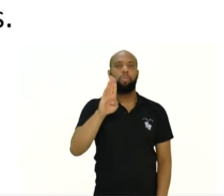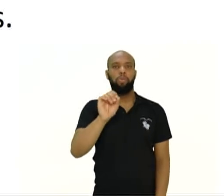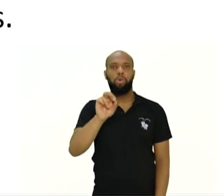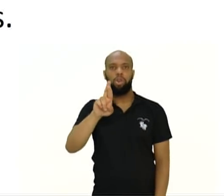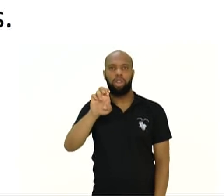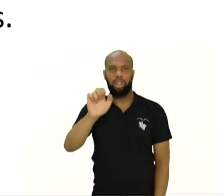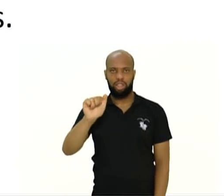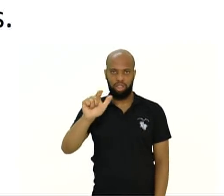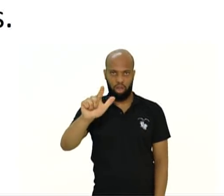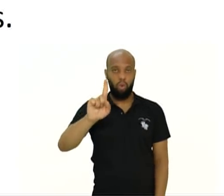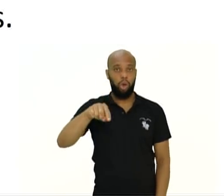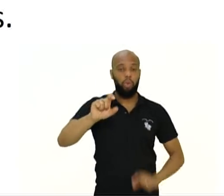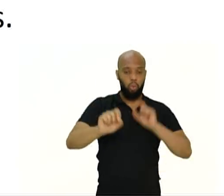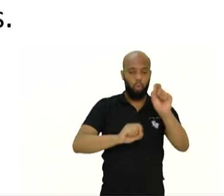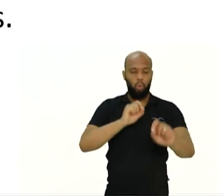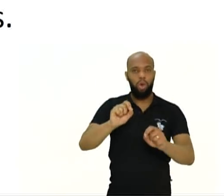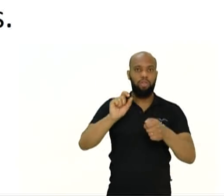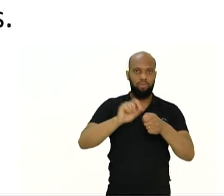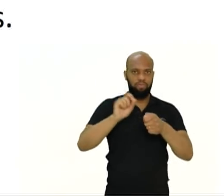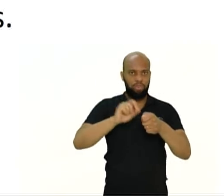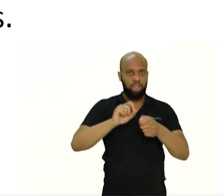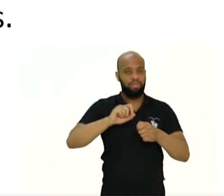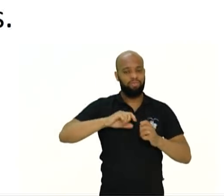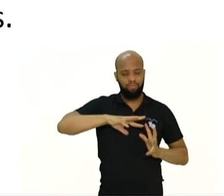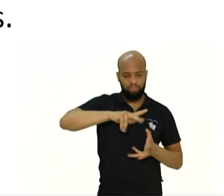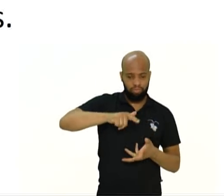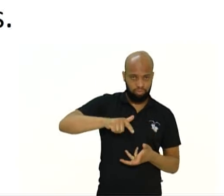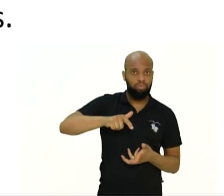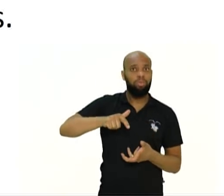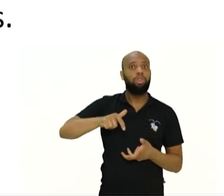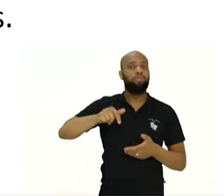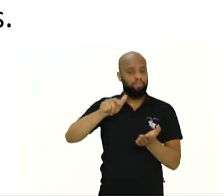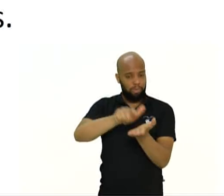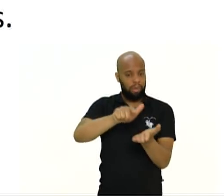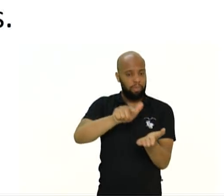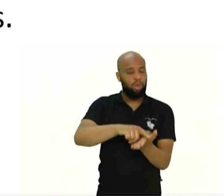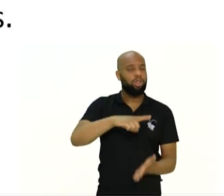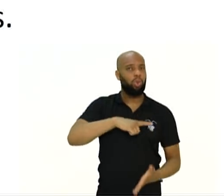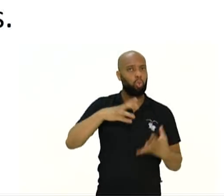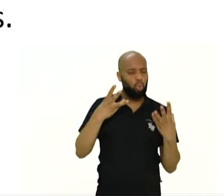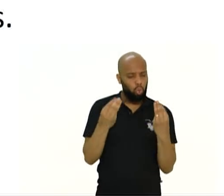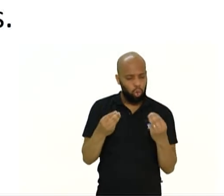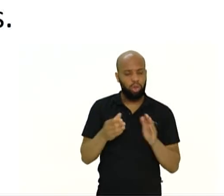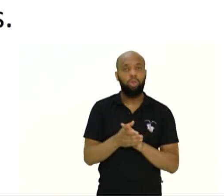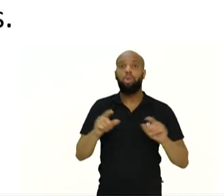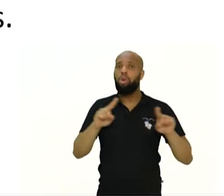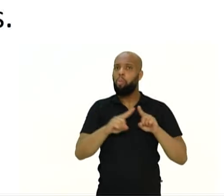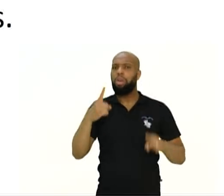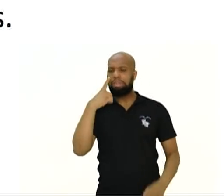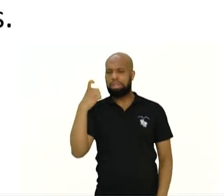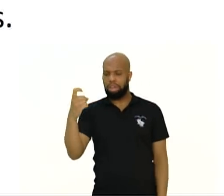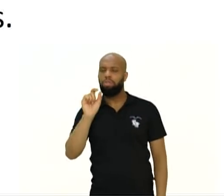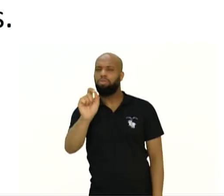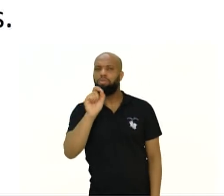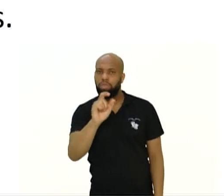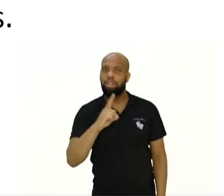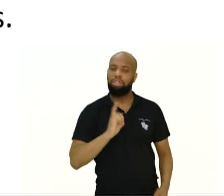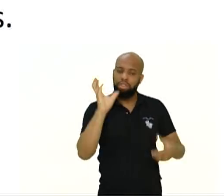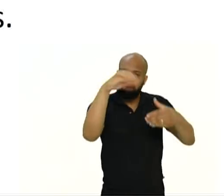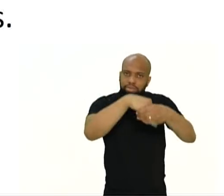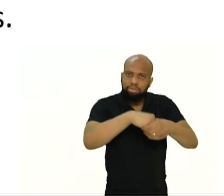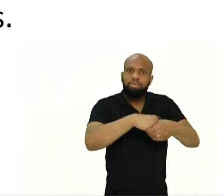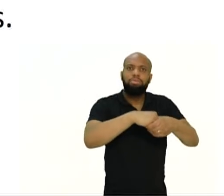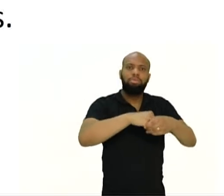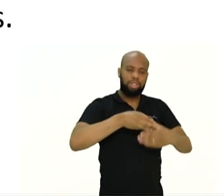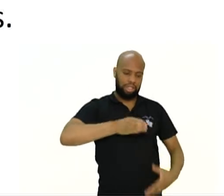vem ser o grande produtor mundial aí de papel e celulose. Mas o mais interessante é que lá no